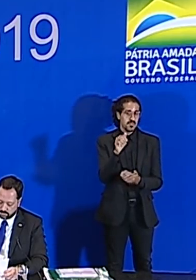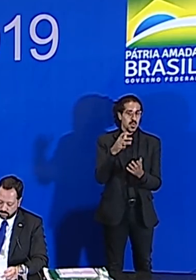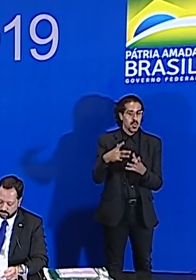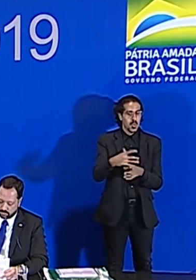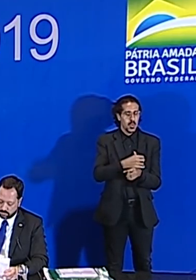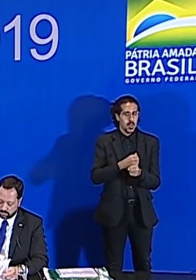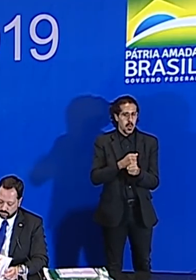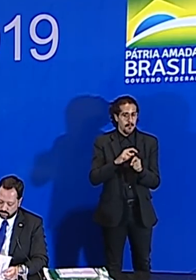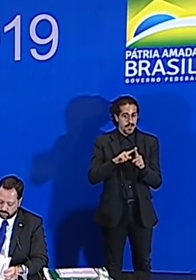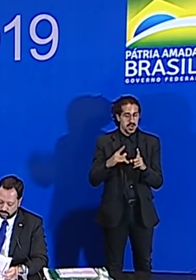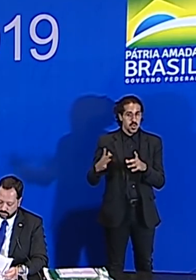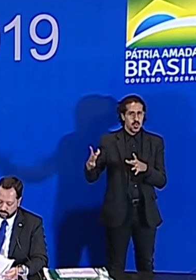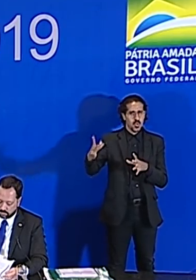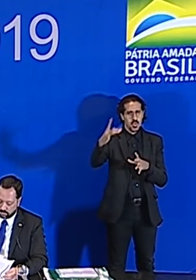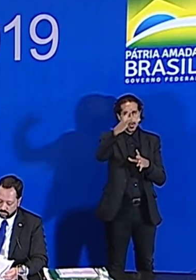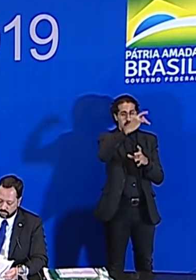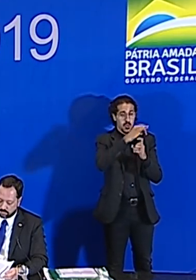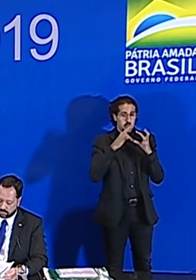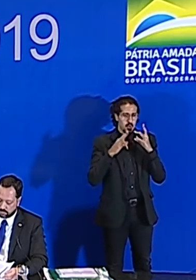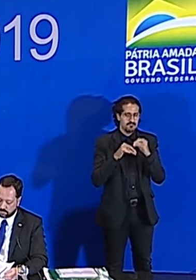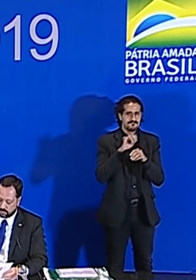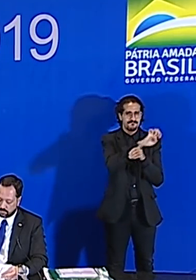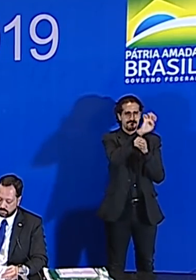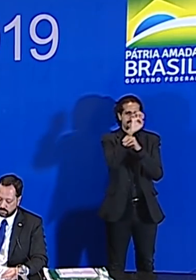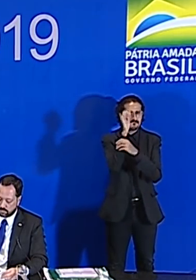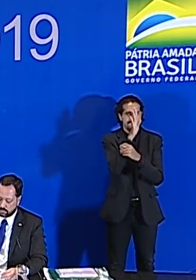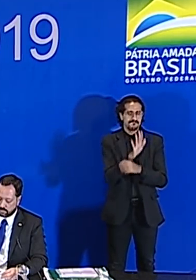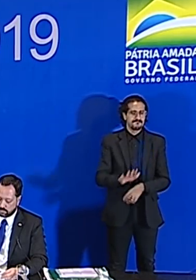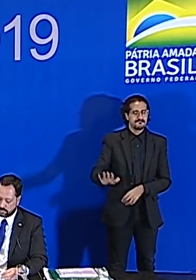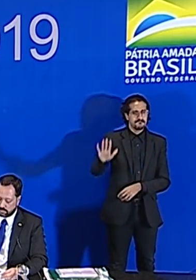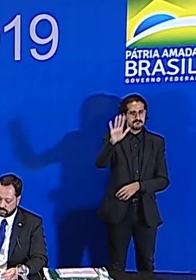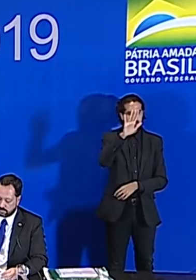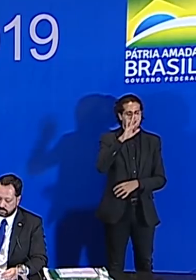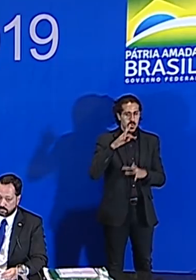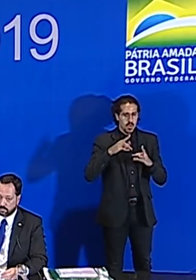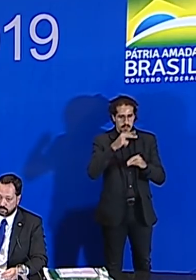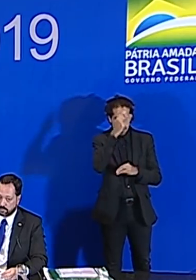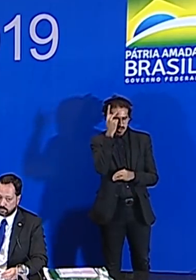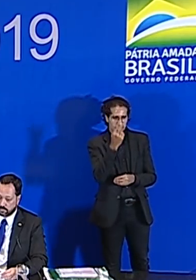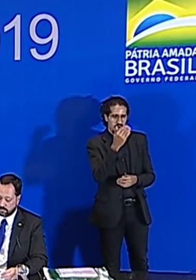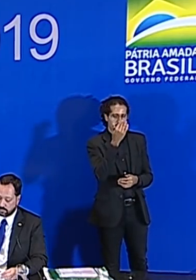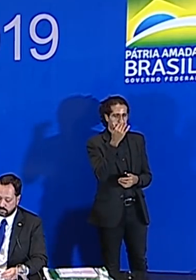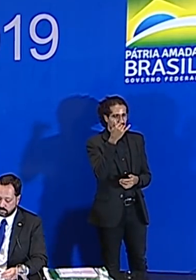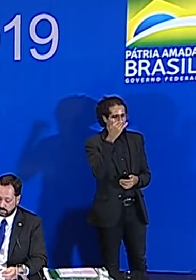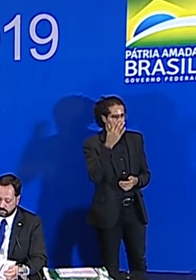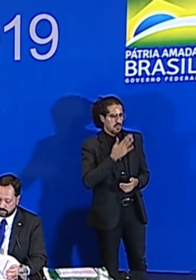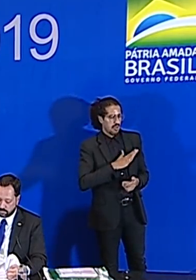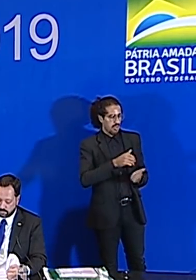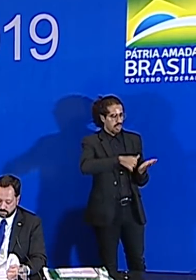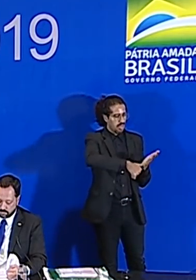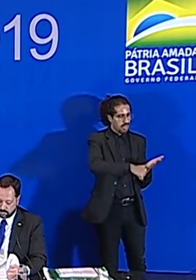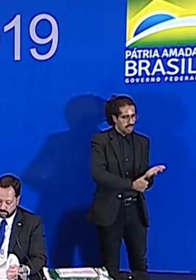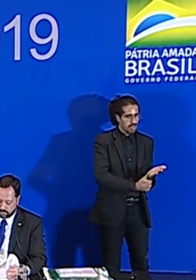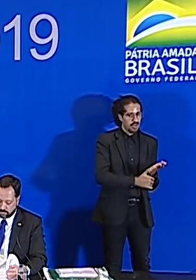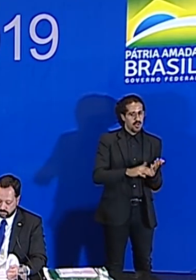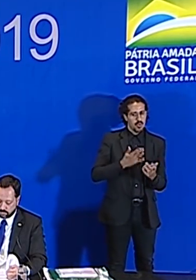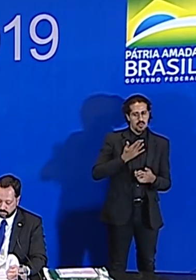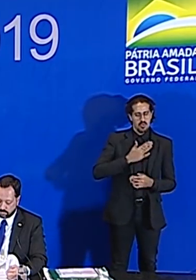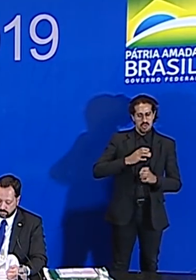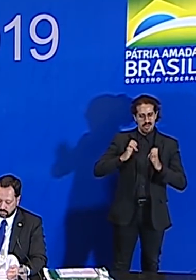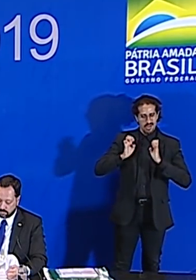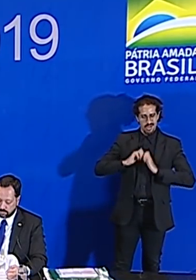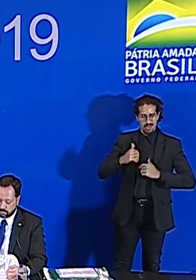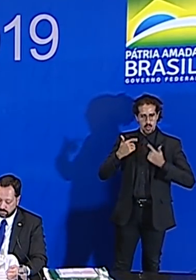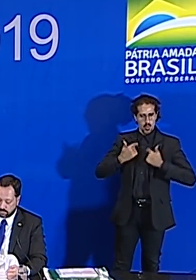ao todo, contando tudo, gente que recusou a coletar dado biométrico, que se comportou mal